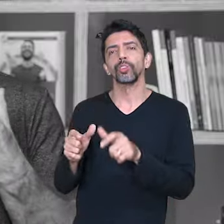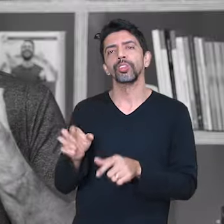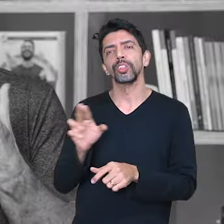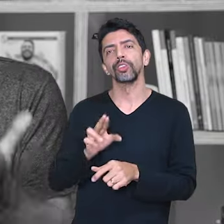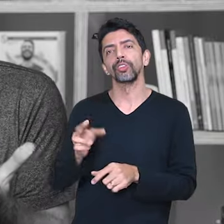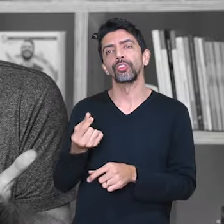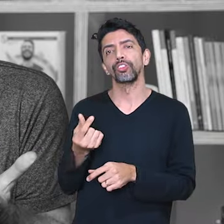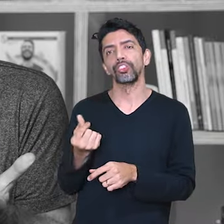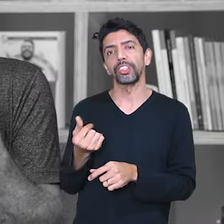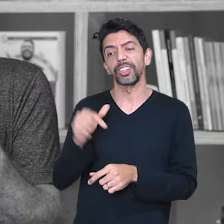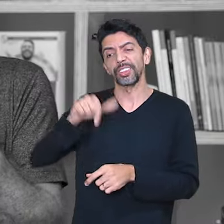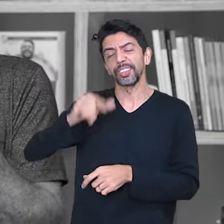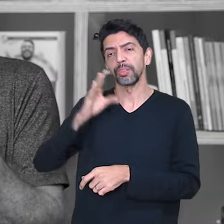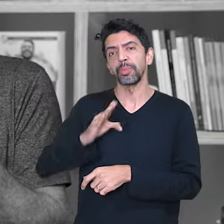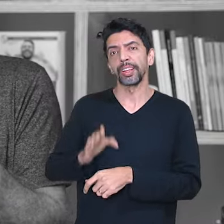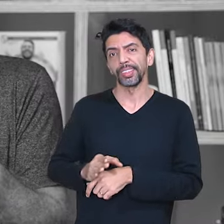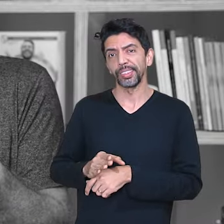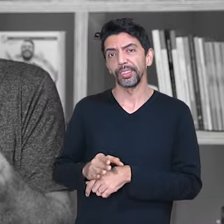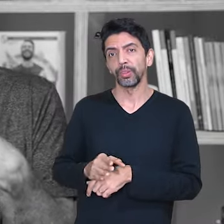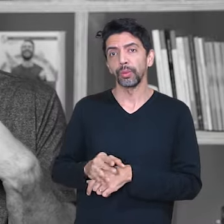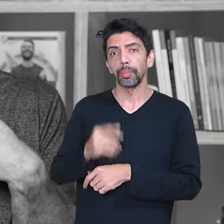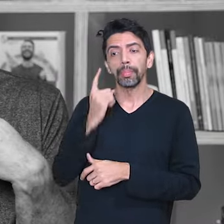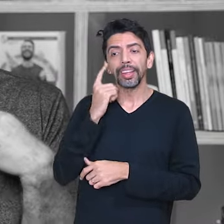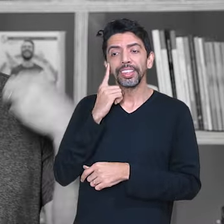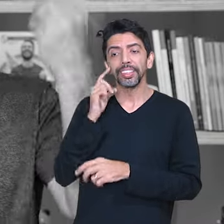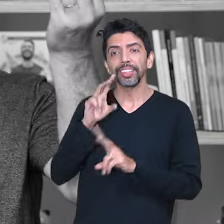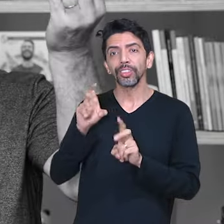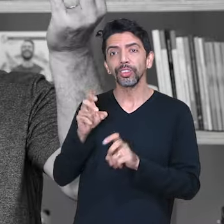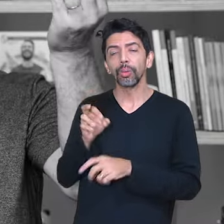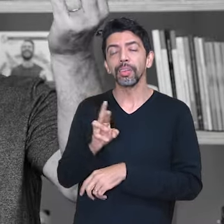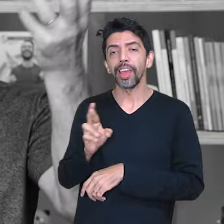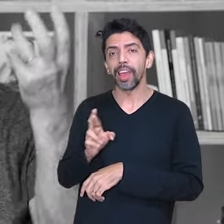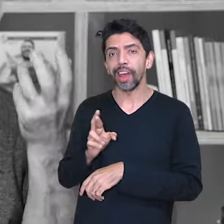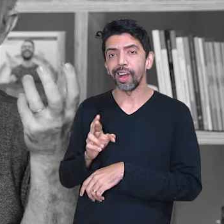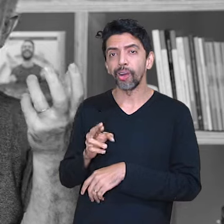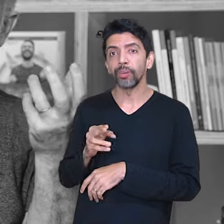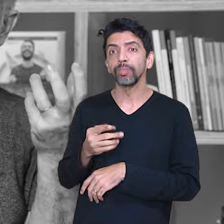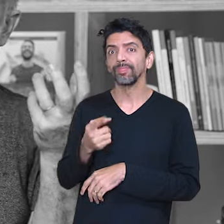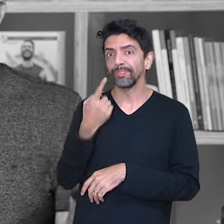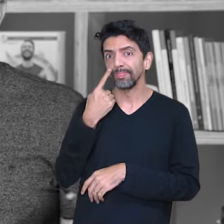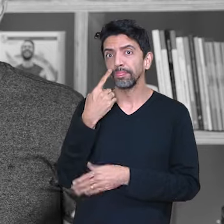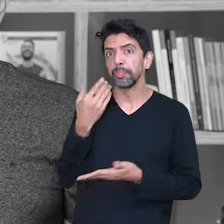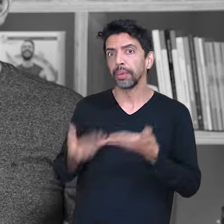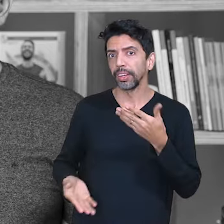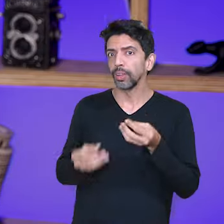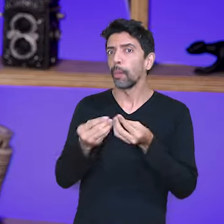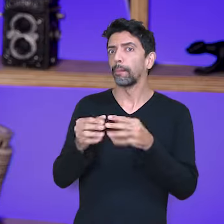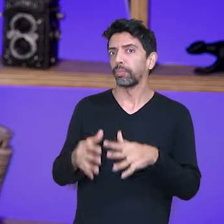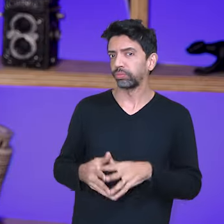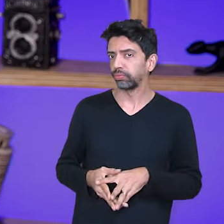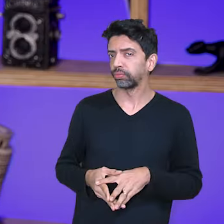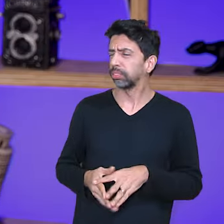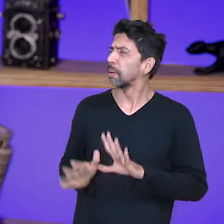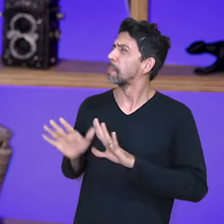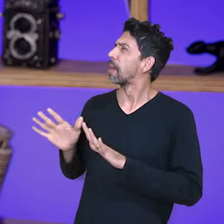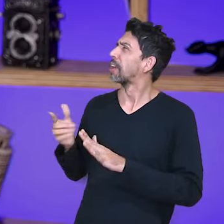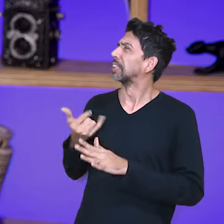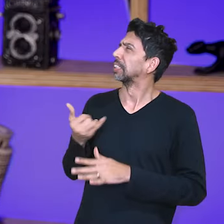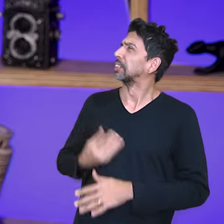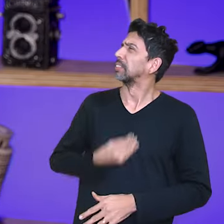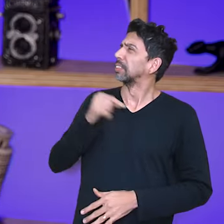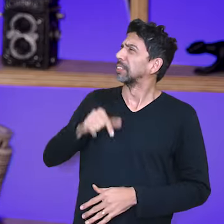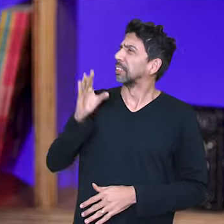Mas, Reinaldo, se eu estou no Brasil, tudo em real, eu ganho em real e pago em real, pode isso? Todos os produtos